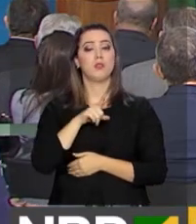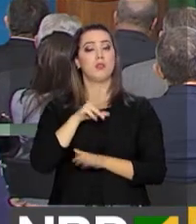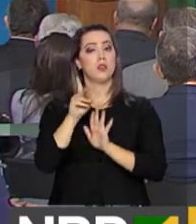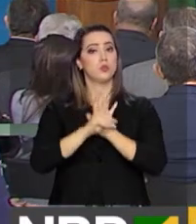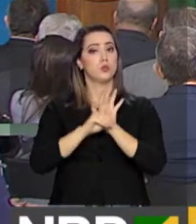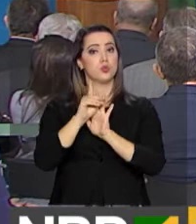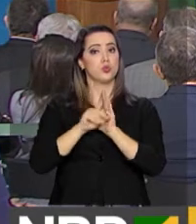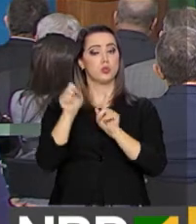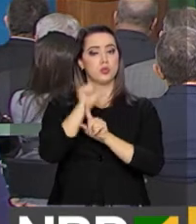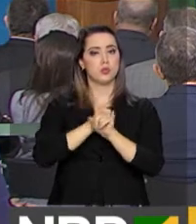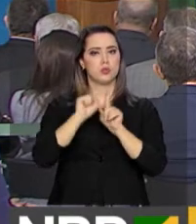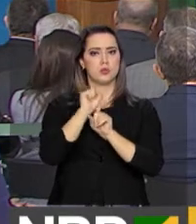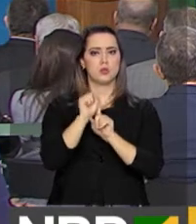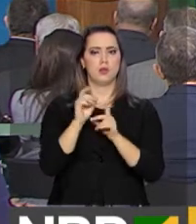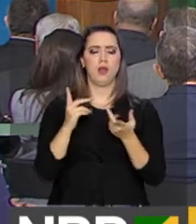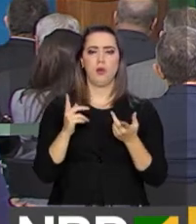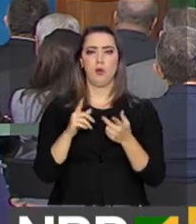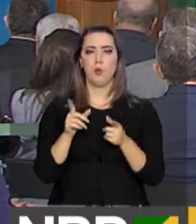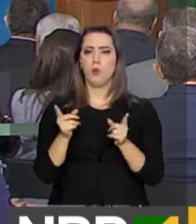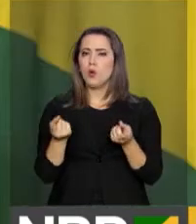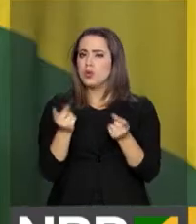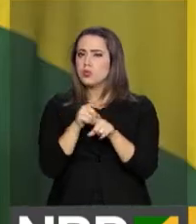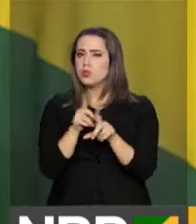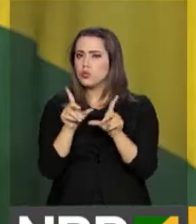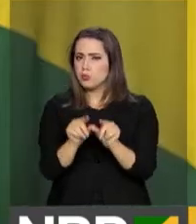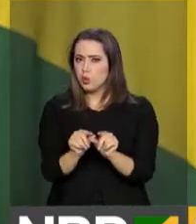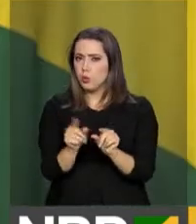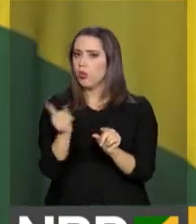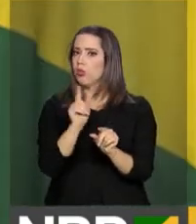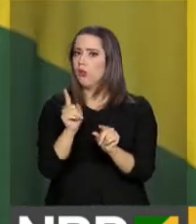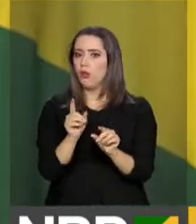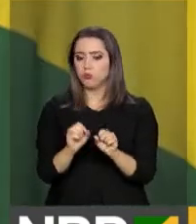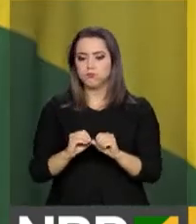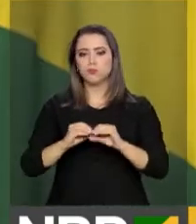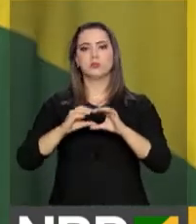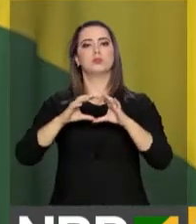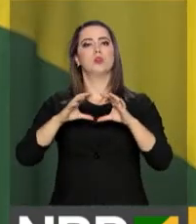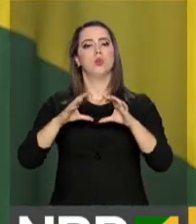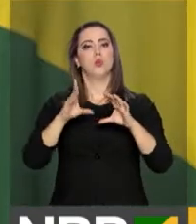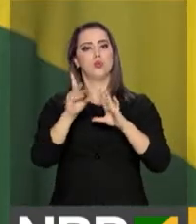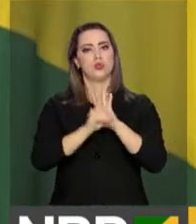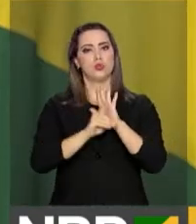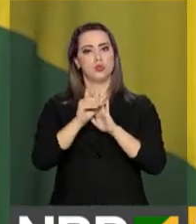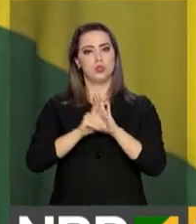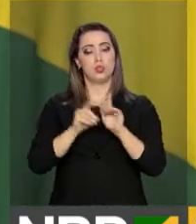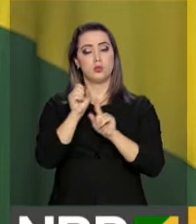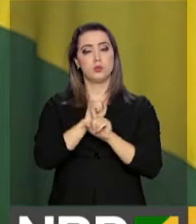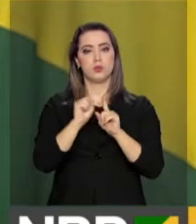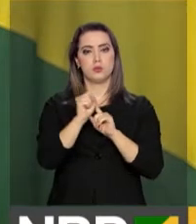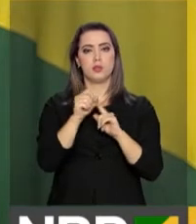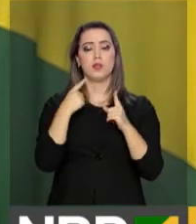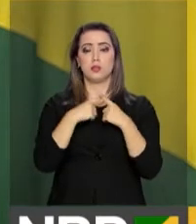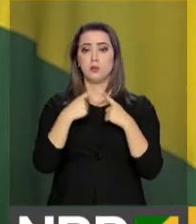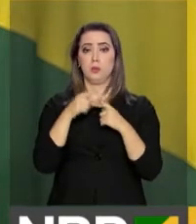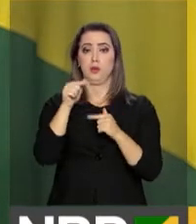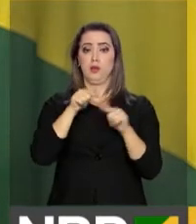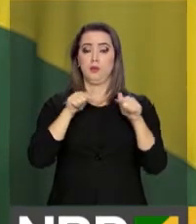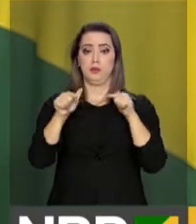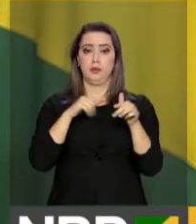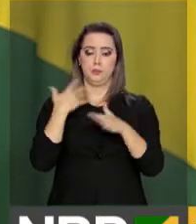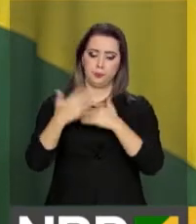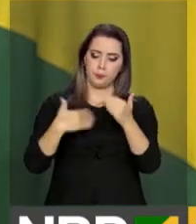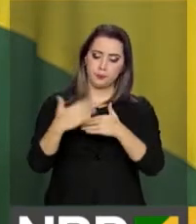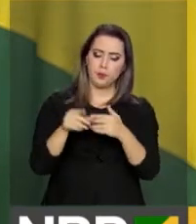sociais que ao contrário de reduzi-los foram ampliados ao longo do tempo graças ao trabalho que lá se